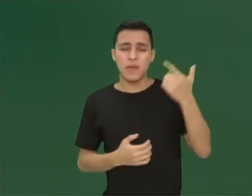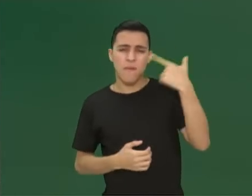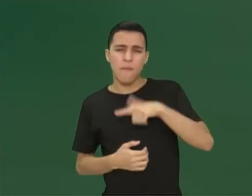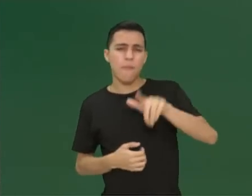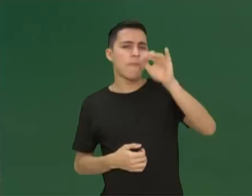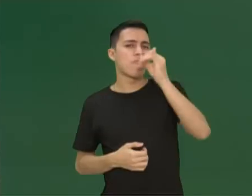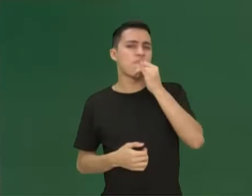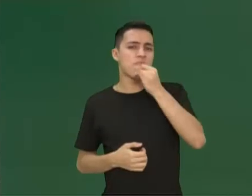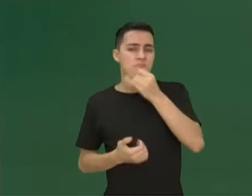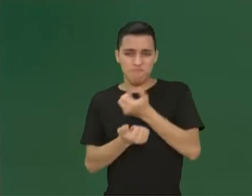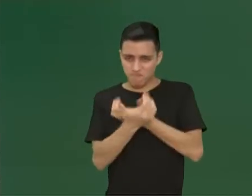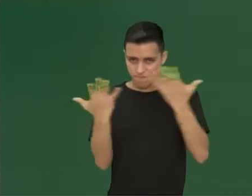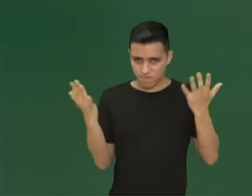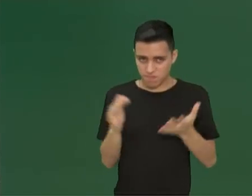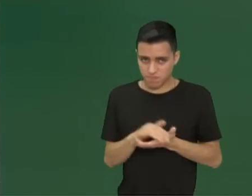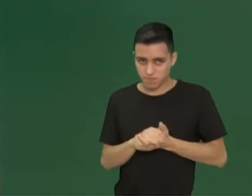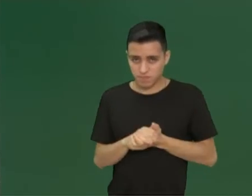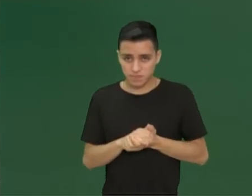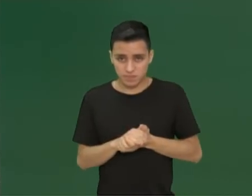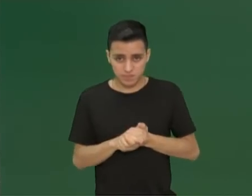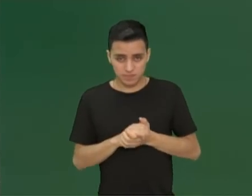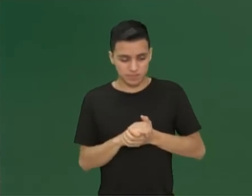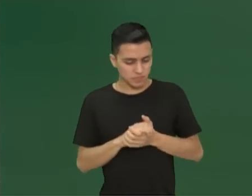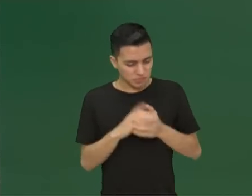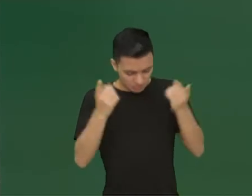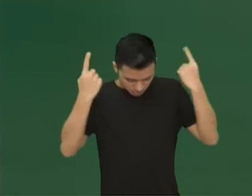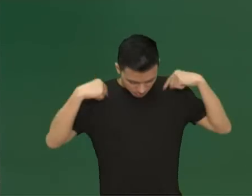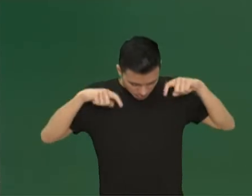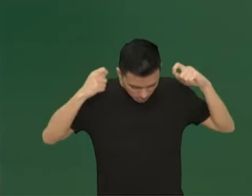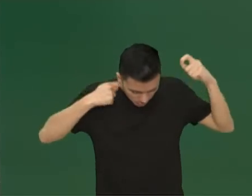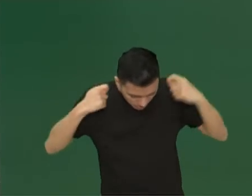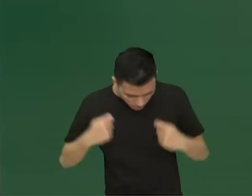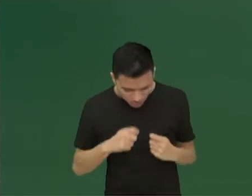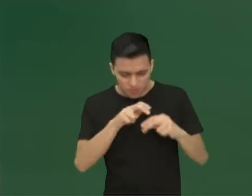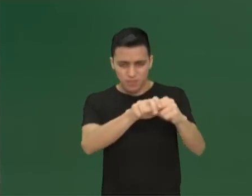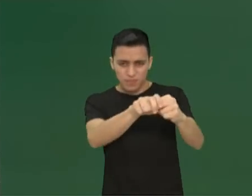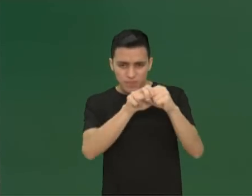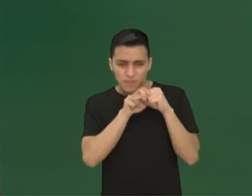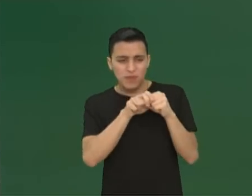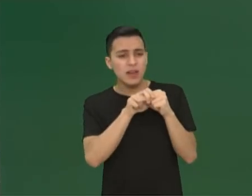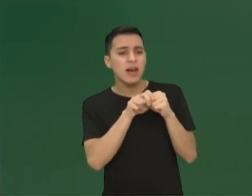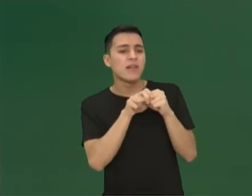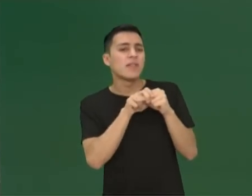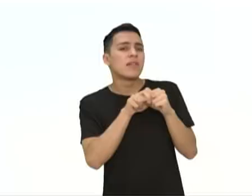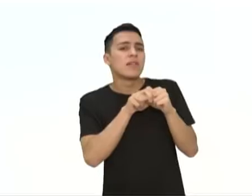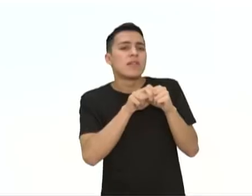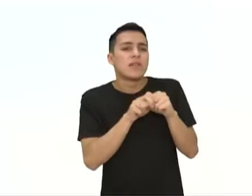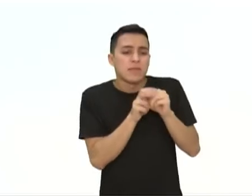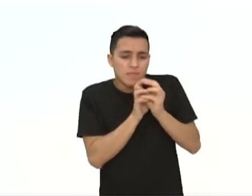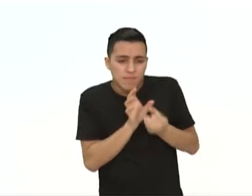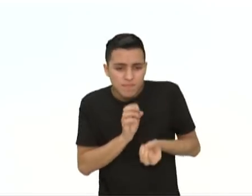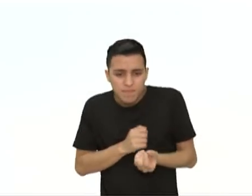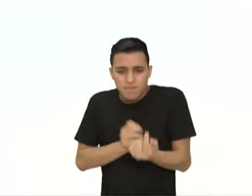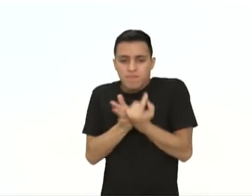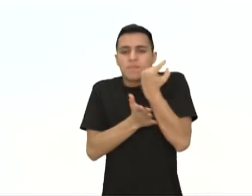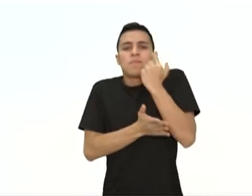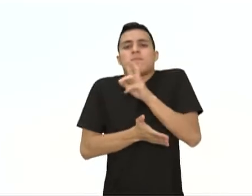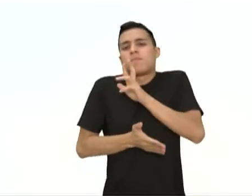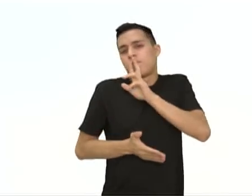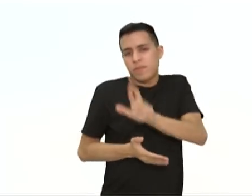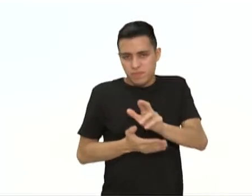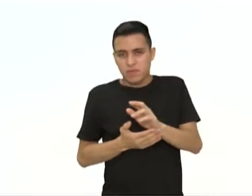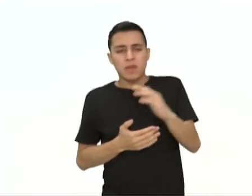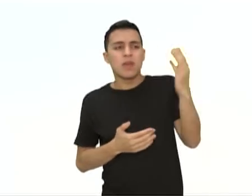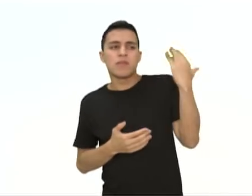exemplo que eu trago para vocês. A coordenação nervosa é responsável pela geração de respostas. Então, se alguém te chama, você vira